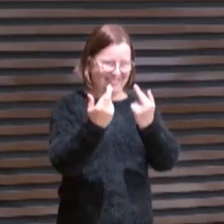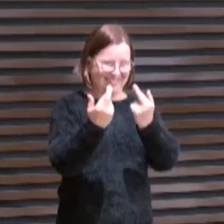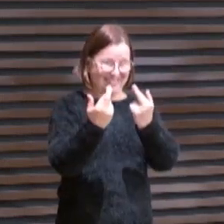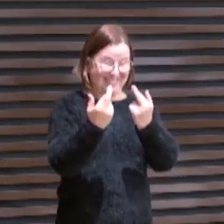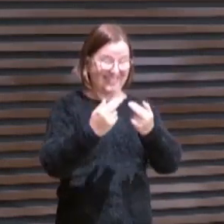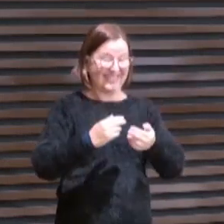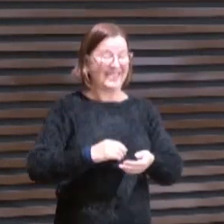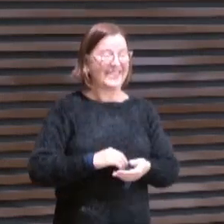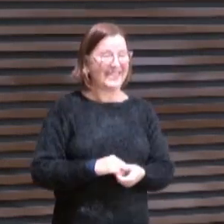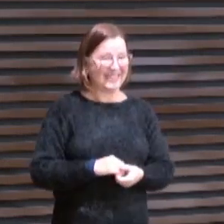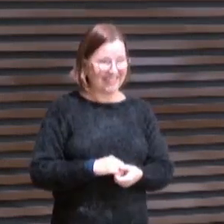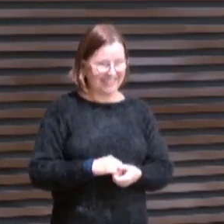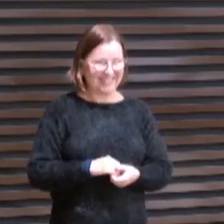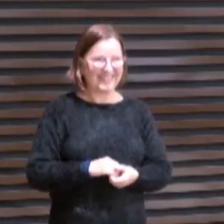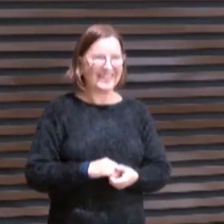Opa!